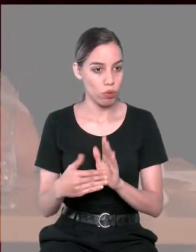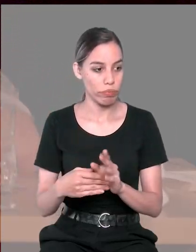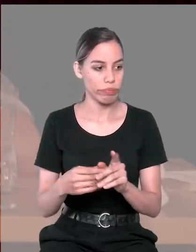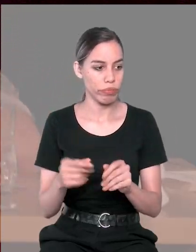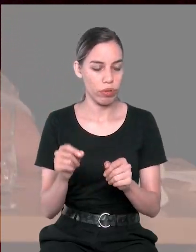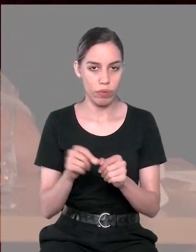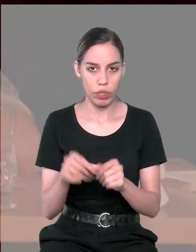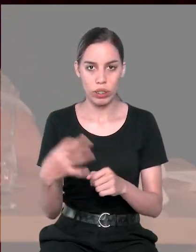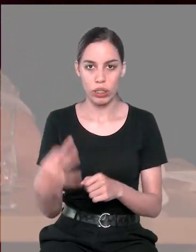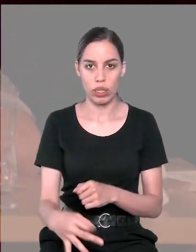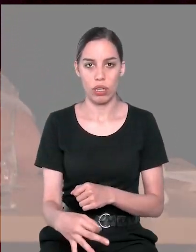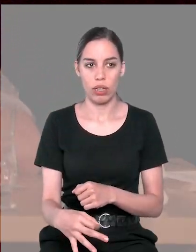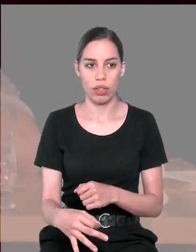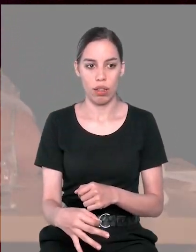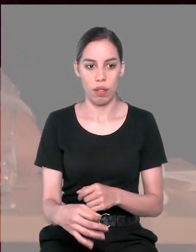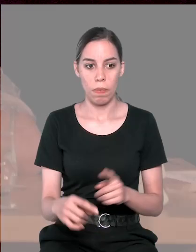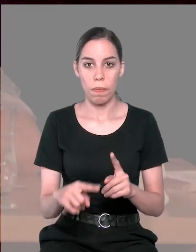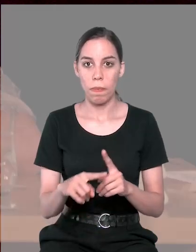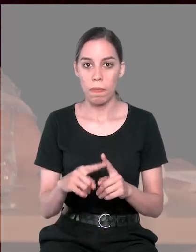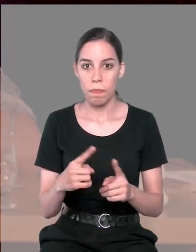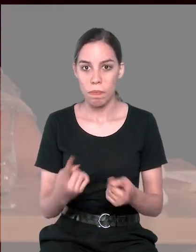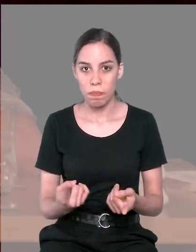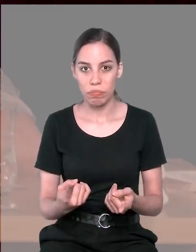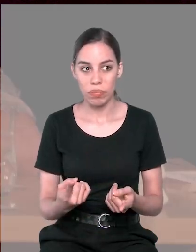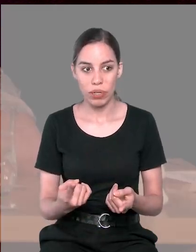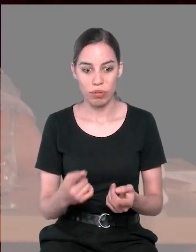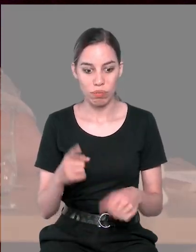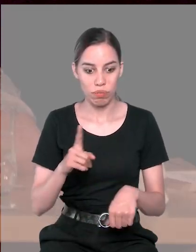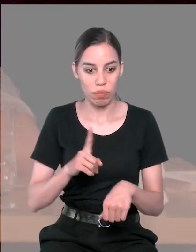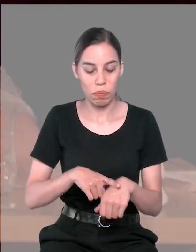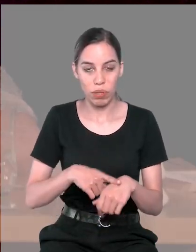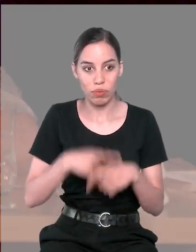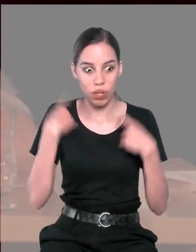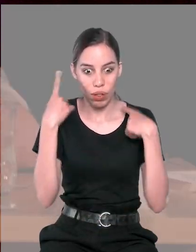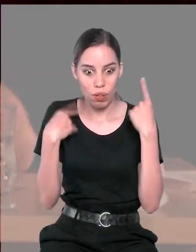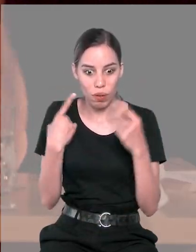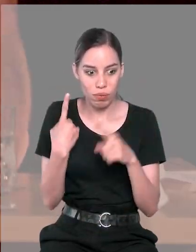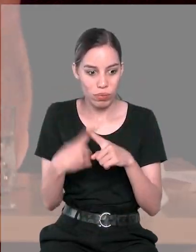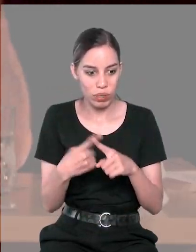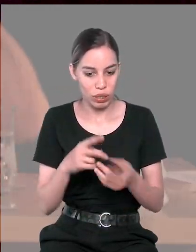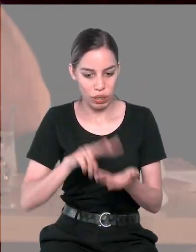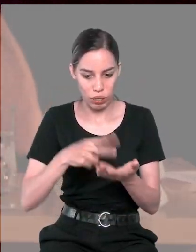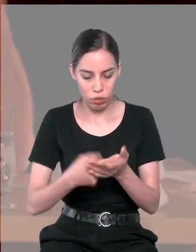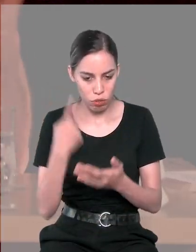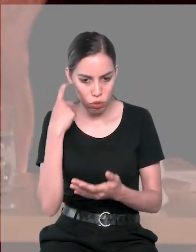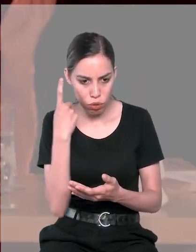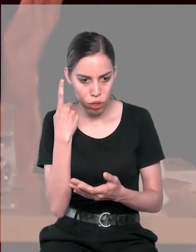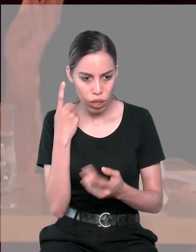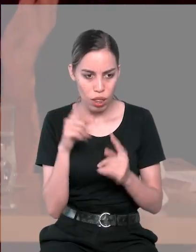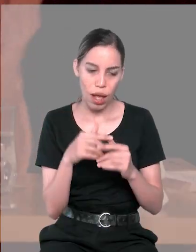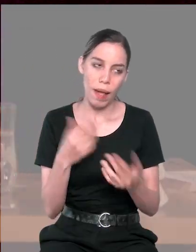tornasse operante. E uma hora você fica maluco, né? Porque é impossível. Se você tenta traduzir o som, na hora você